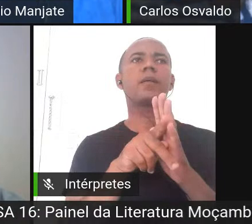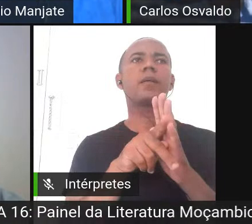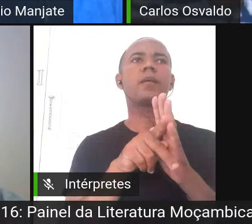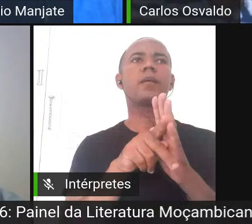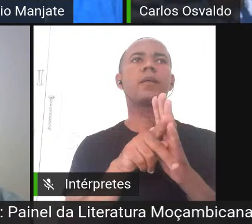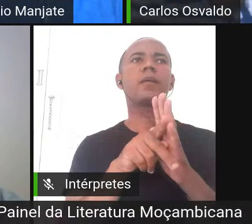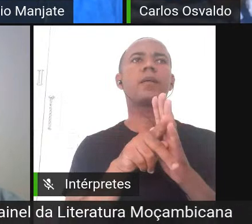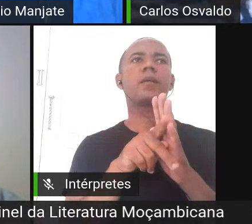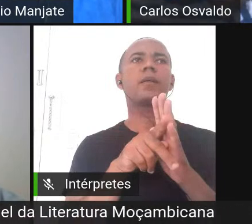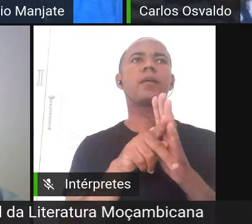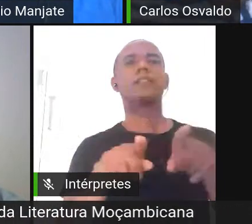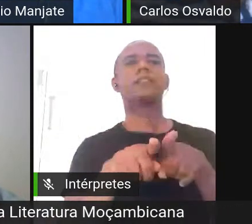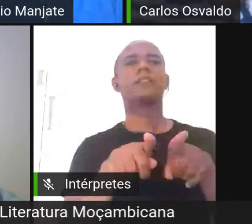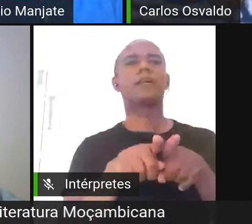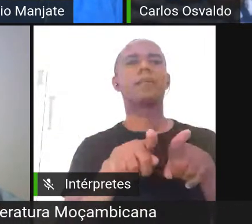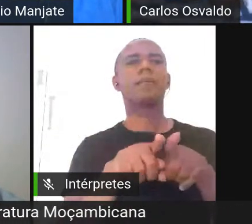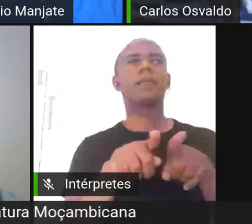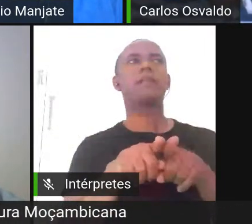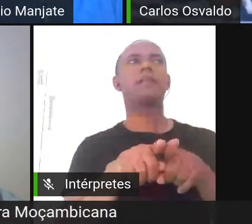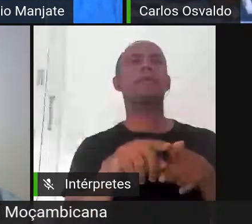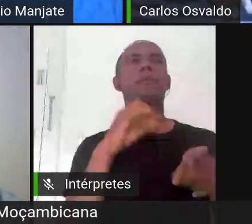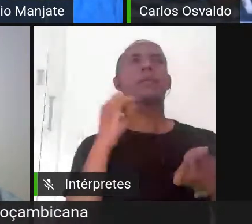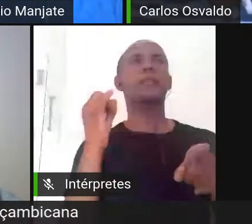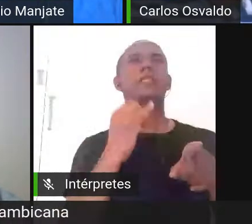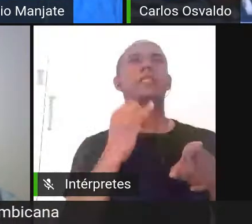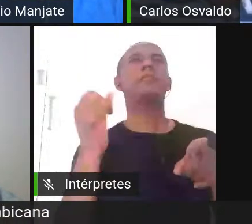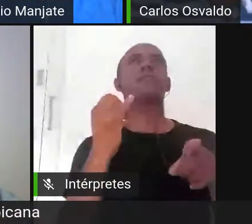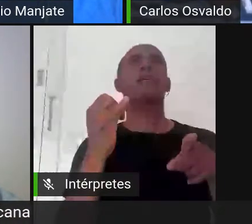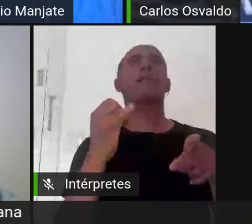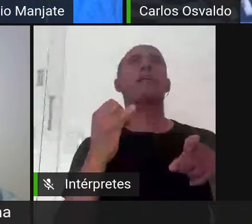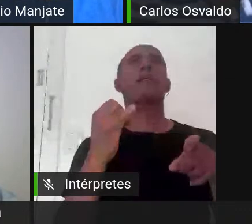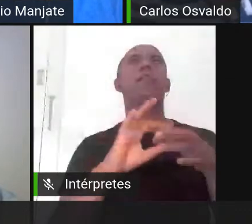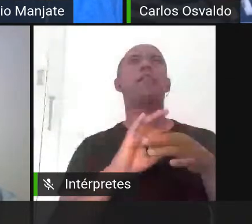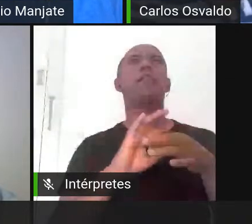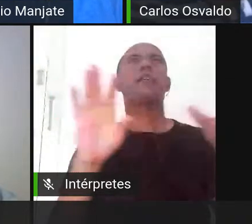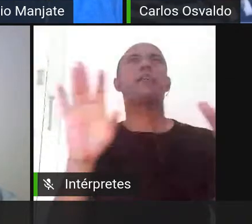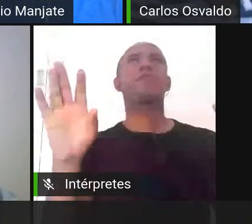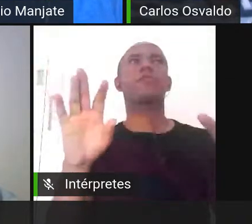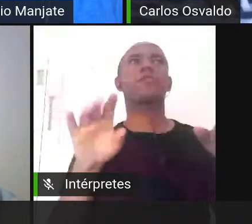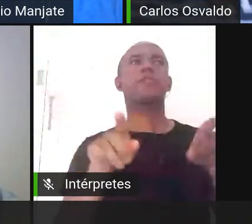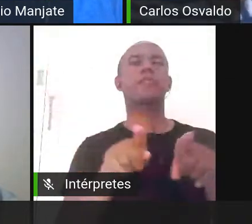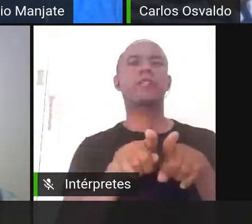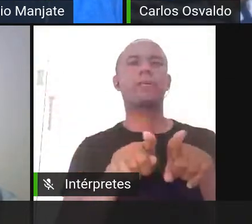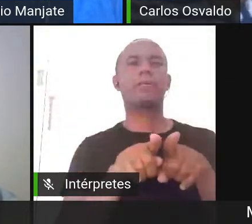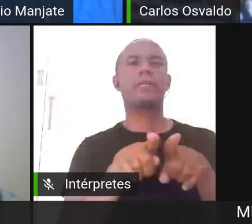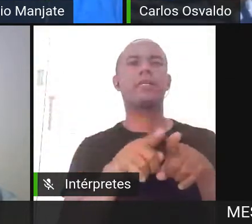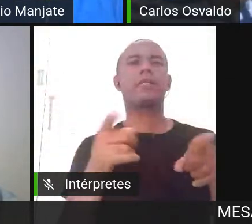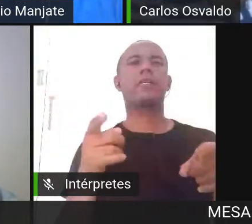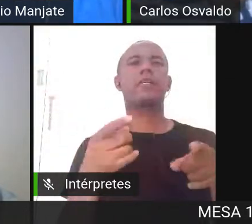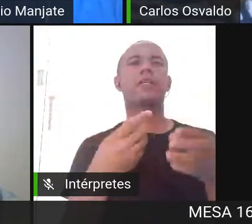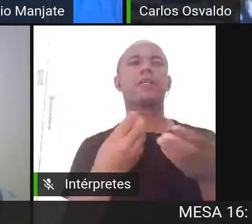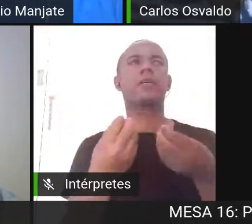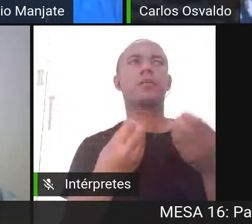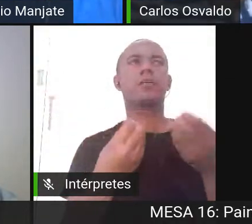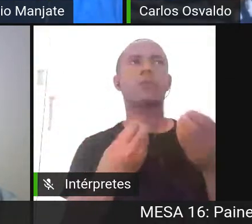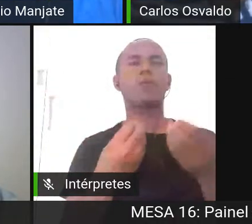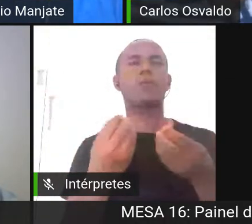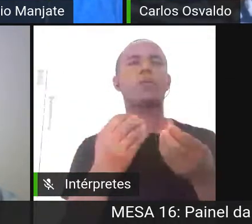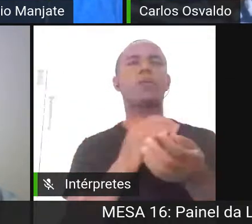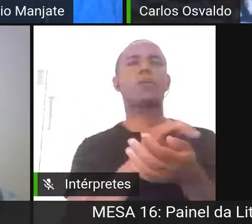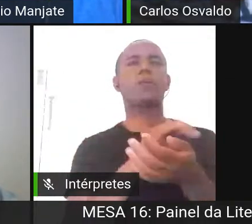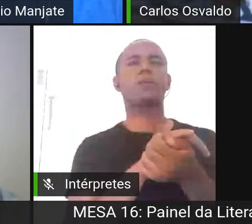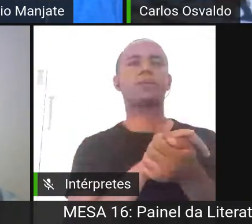papel. Cada livro nosso é um bocado esta peça neste puzzle que estamos a construir para mais